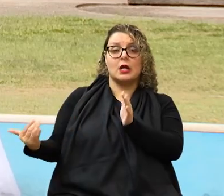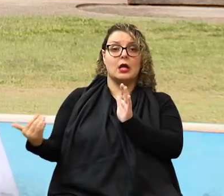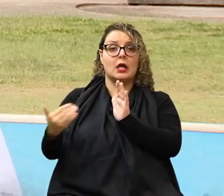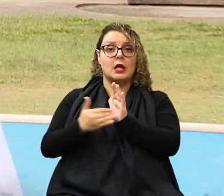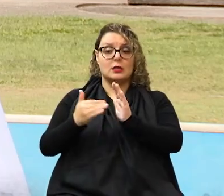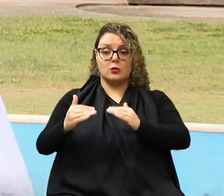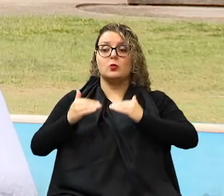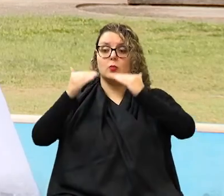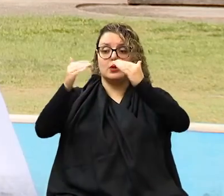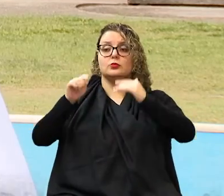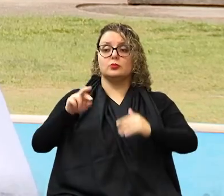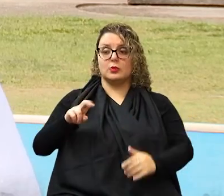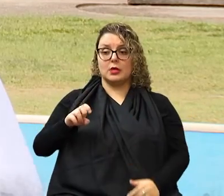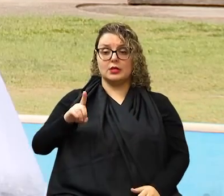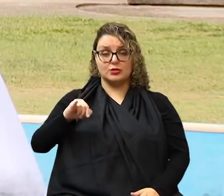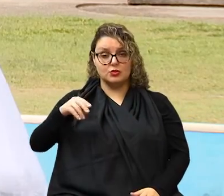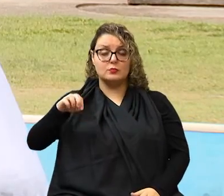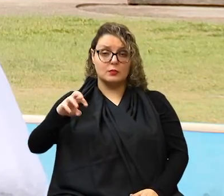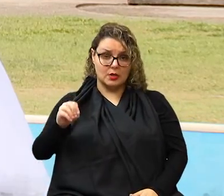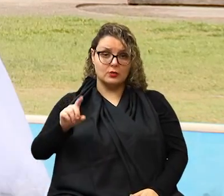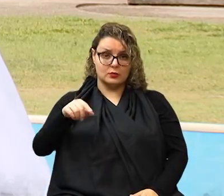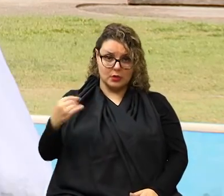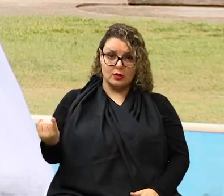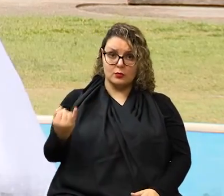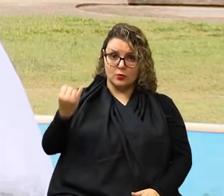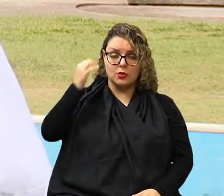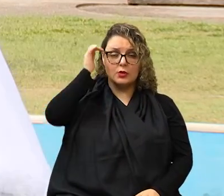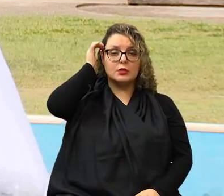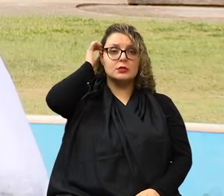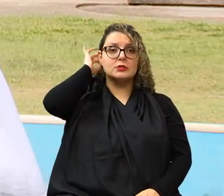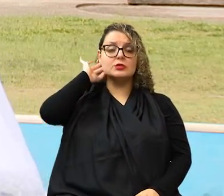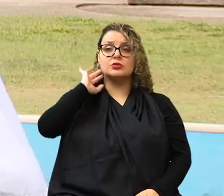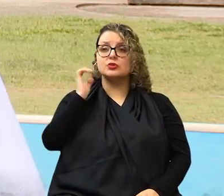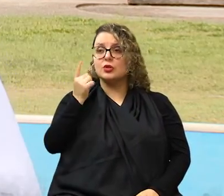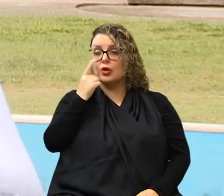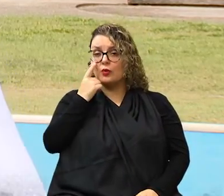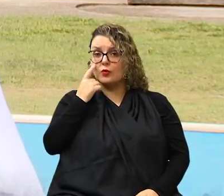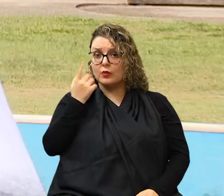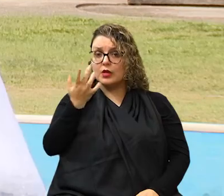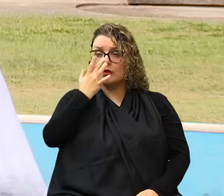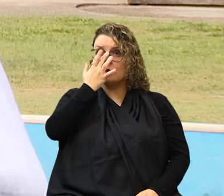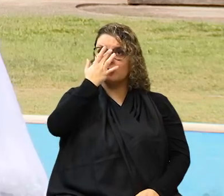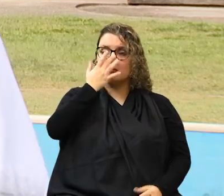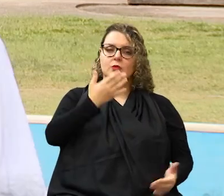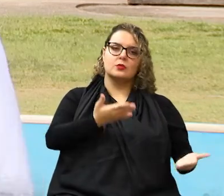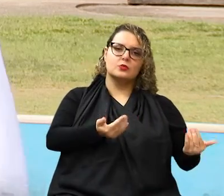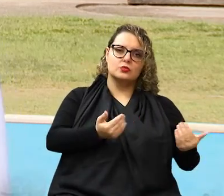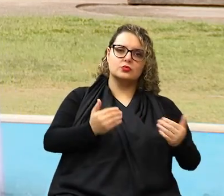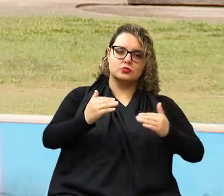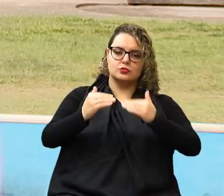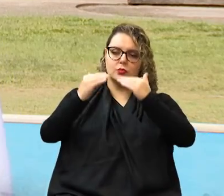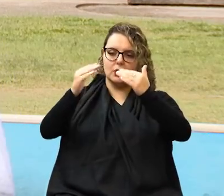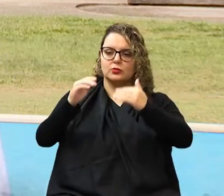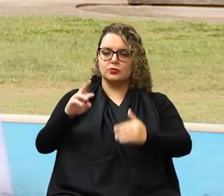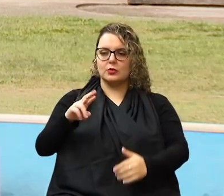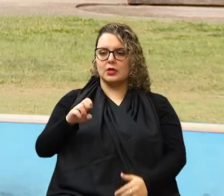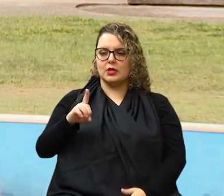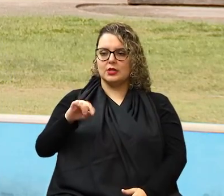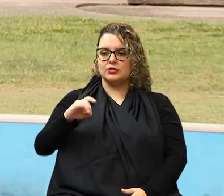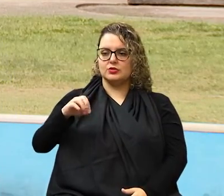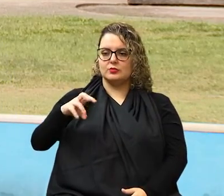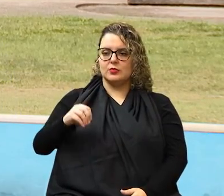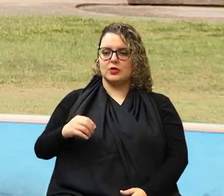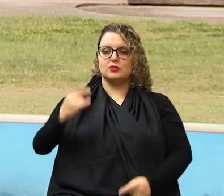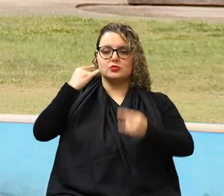iniciação até o alto rendimento. Então é muito interessante você ver os jovens junto com o alto rendimento e